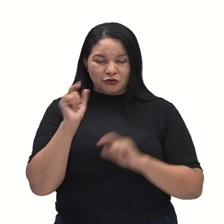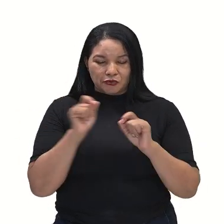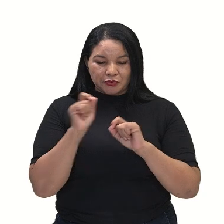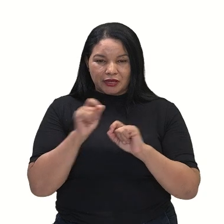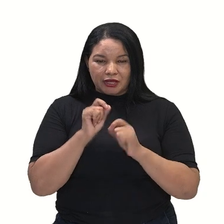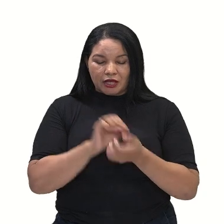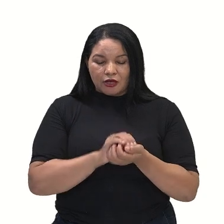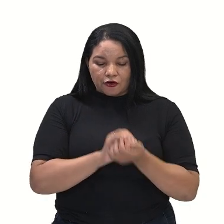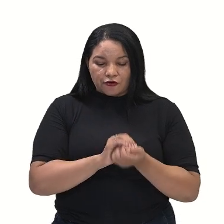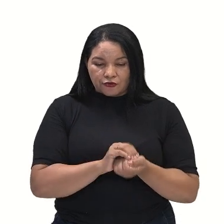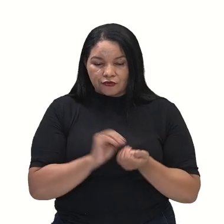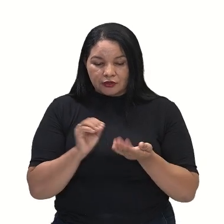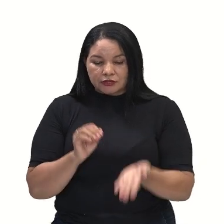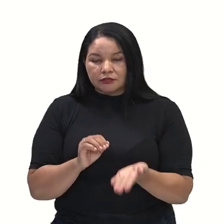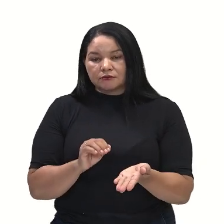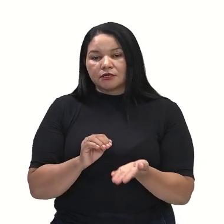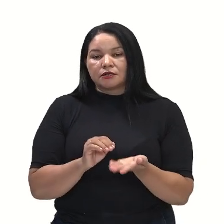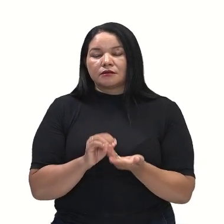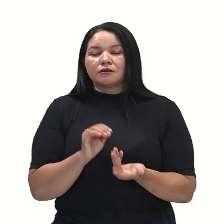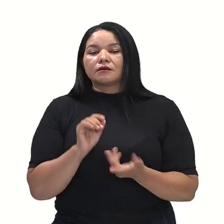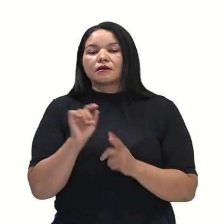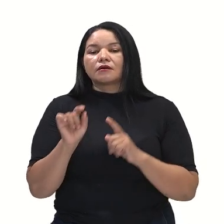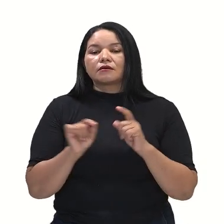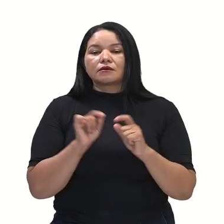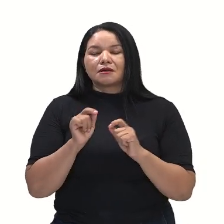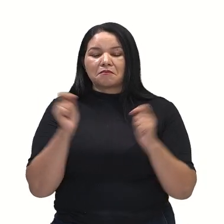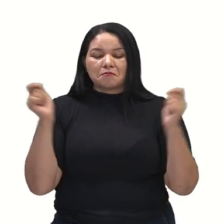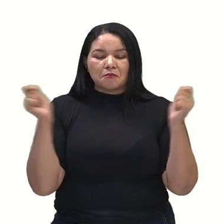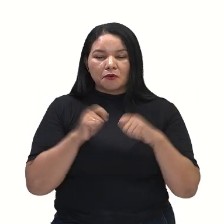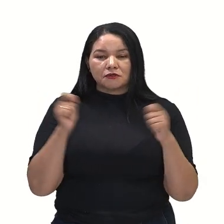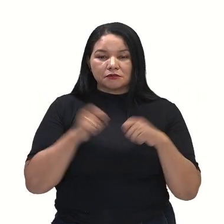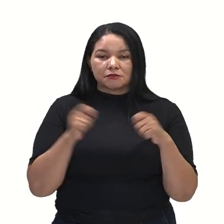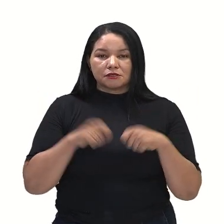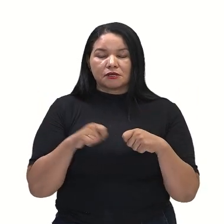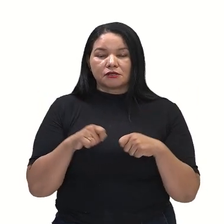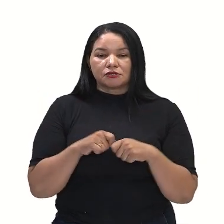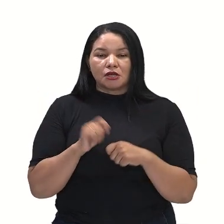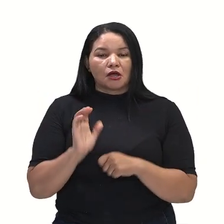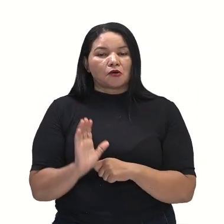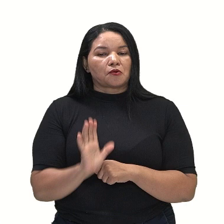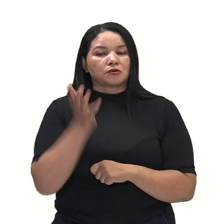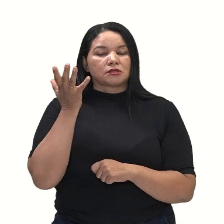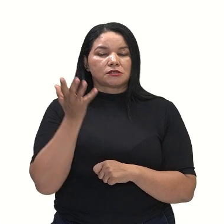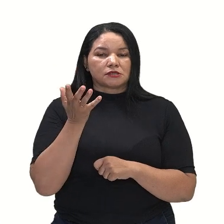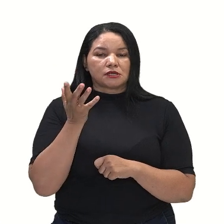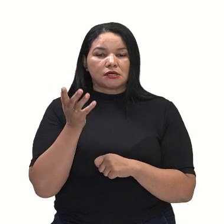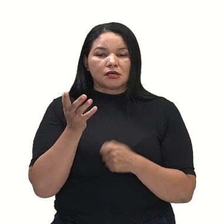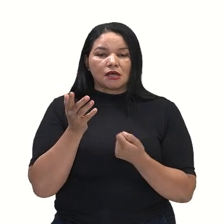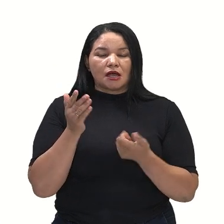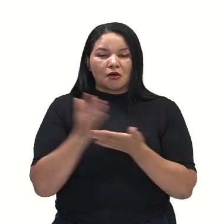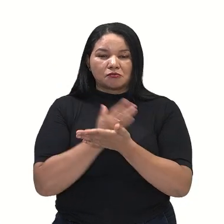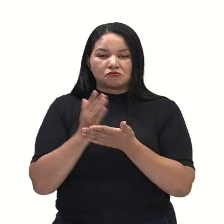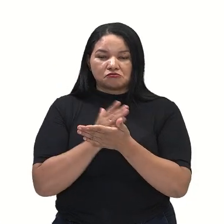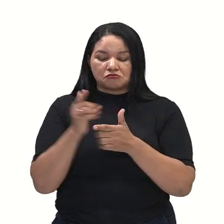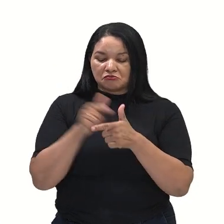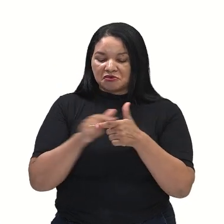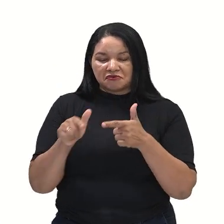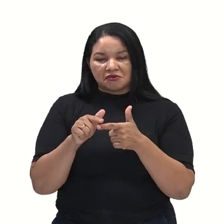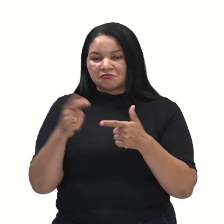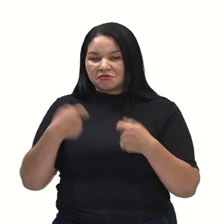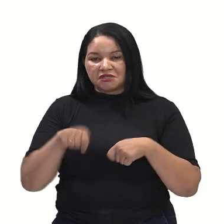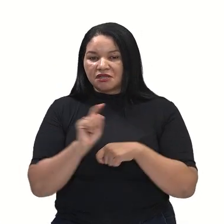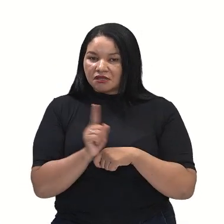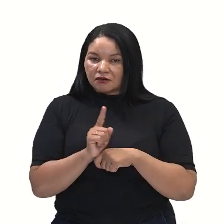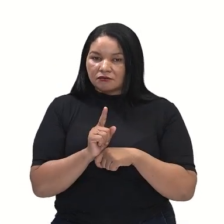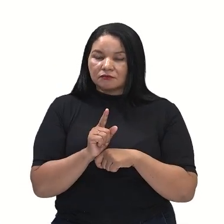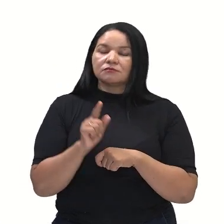dado, a possibilidade de um evento de não ser simplificada a fração? Tem. Vamos supor